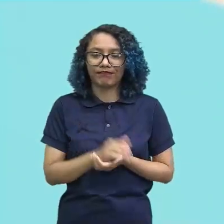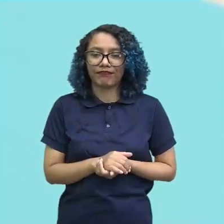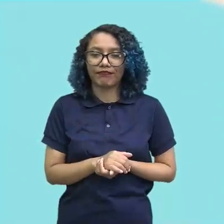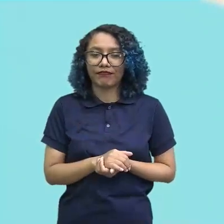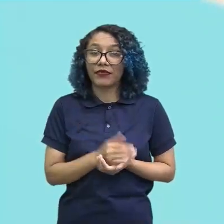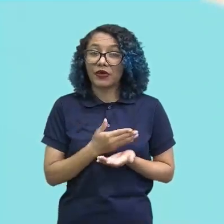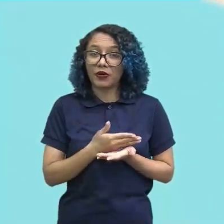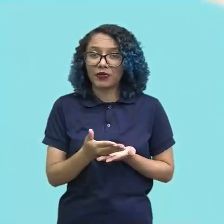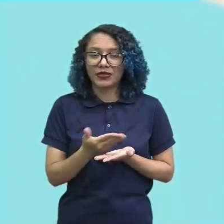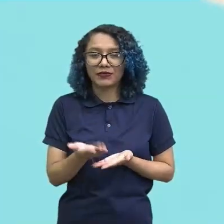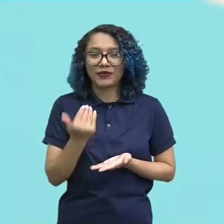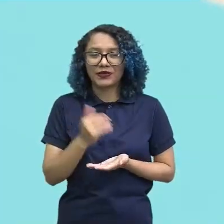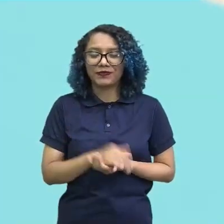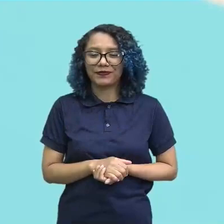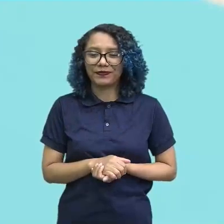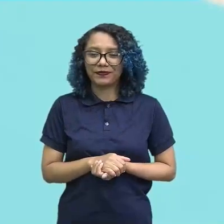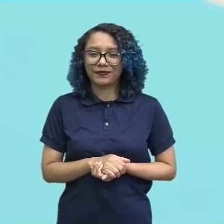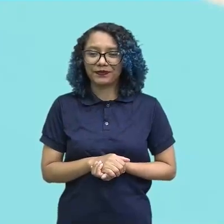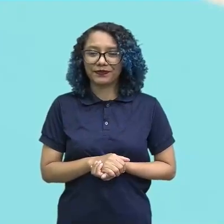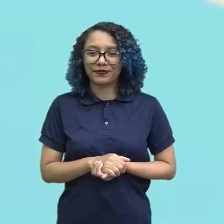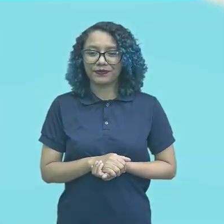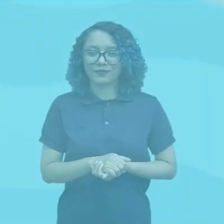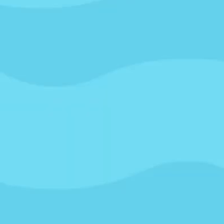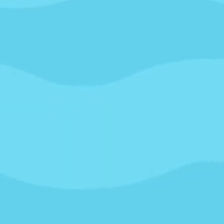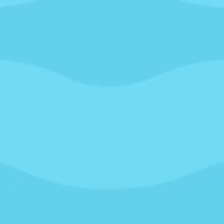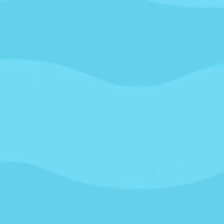esse é o nosso conteúdo, vamos à nossa aula.